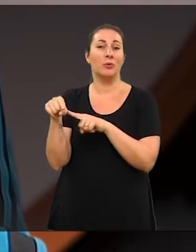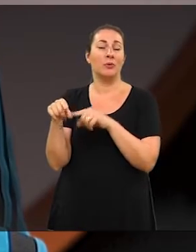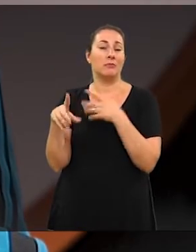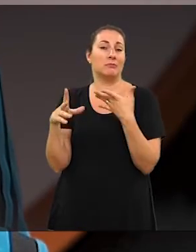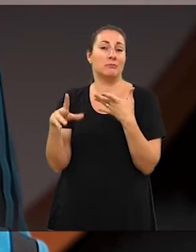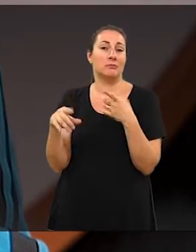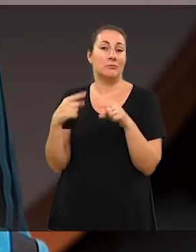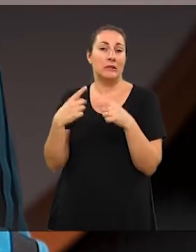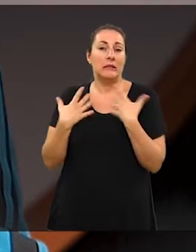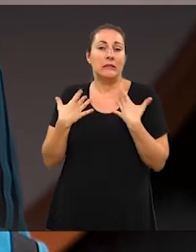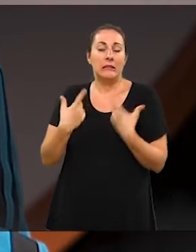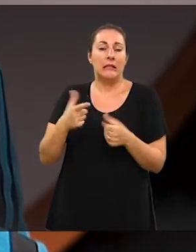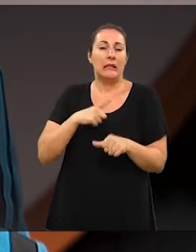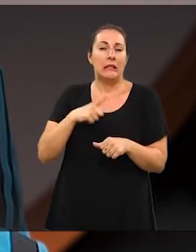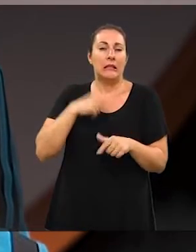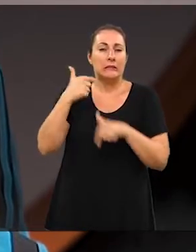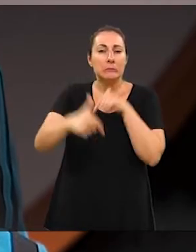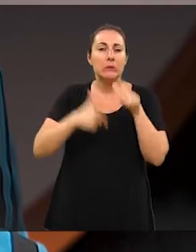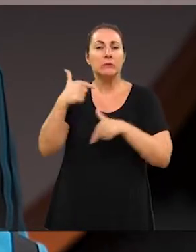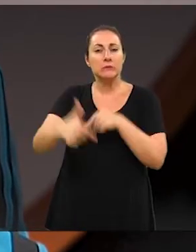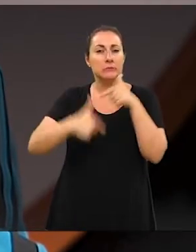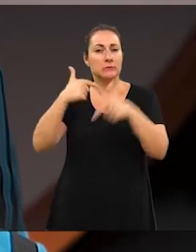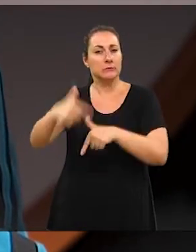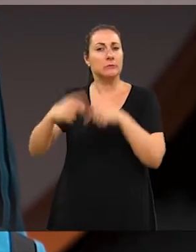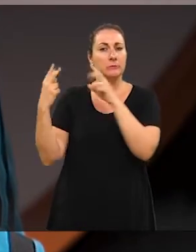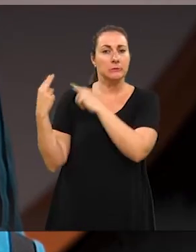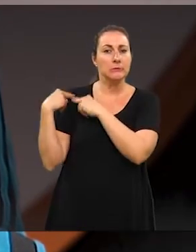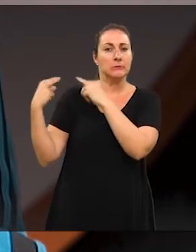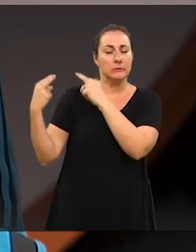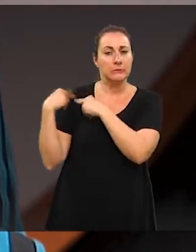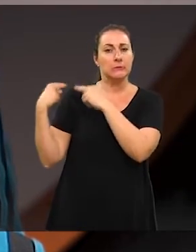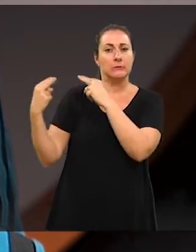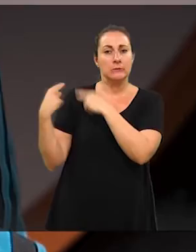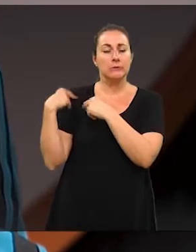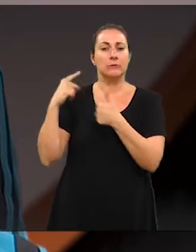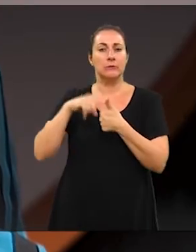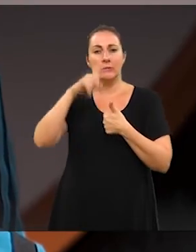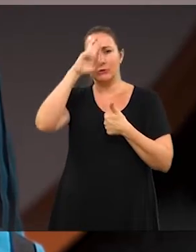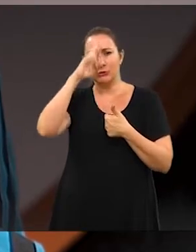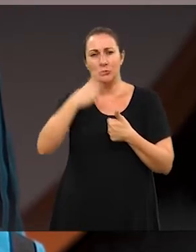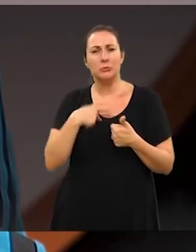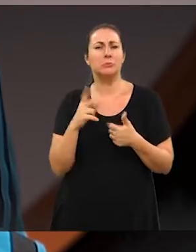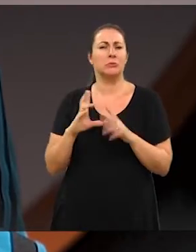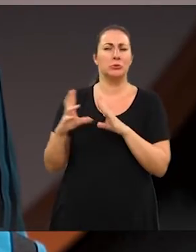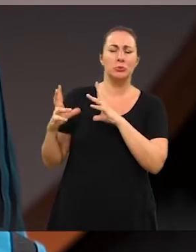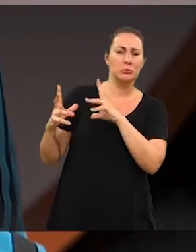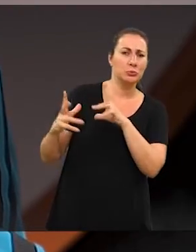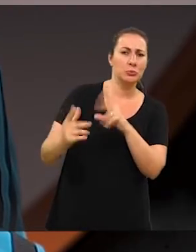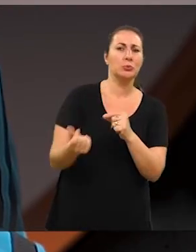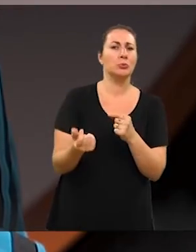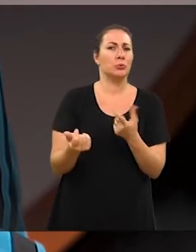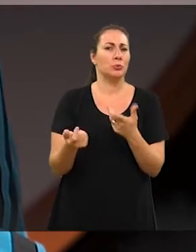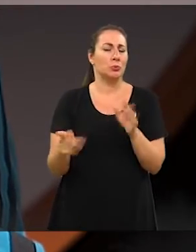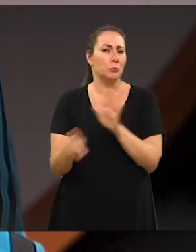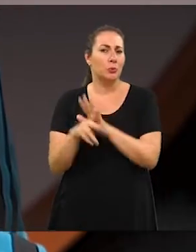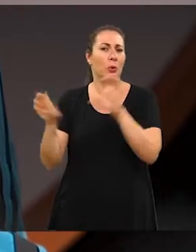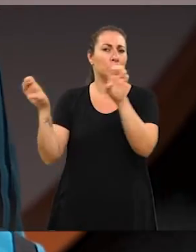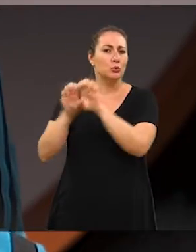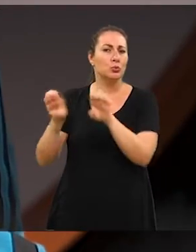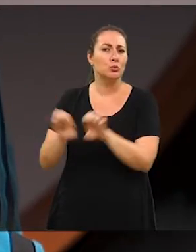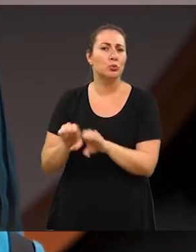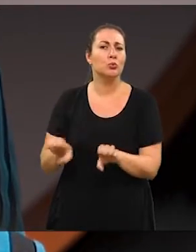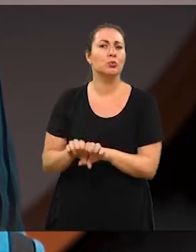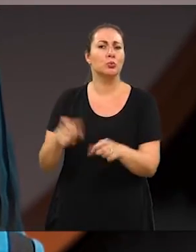é bastante sobrecarregado com a parte de autonomia, com a parte enfim, de toda a